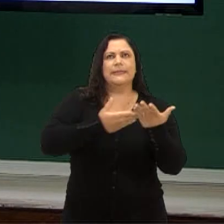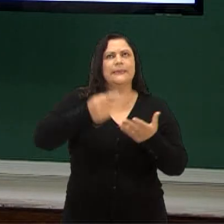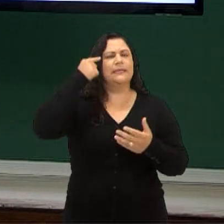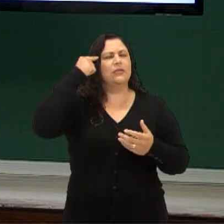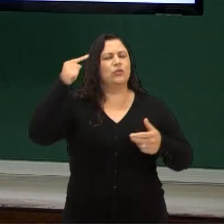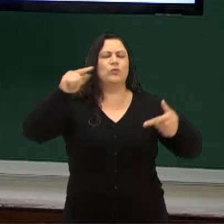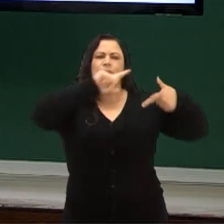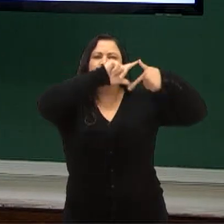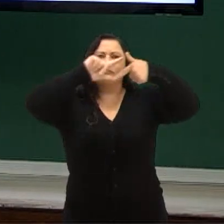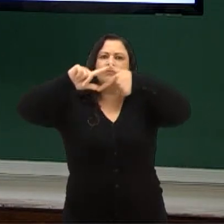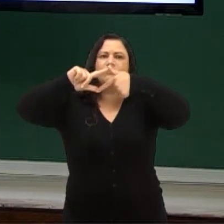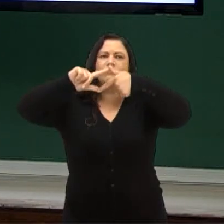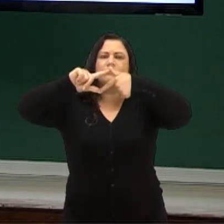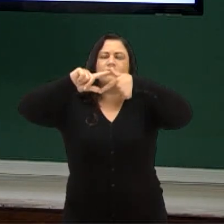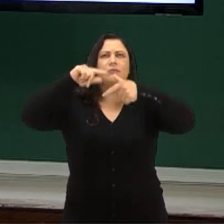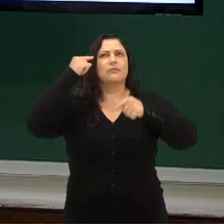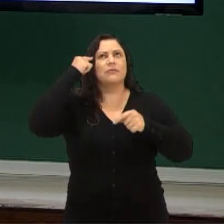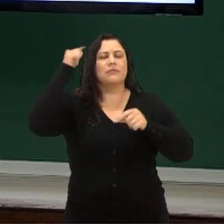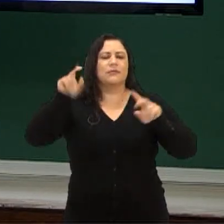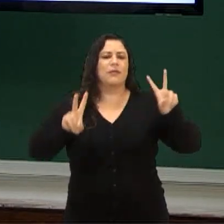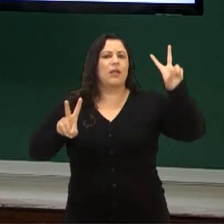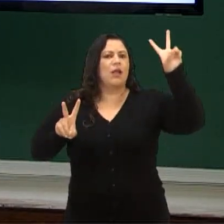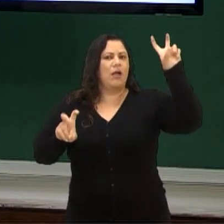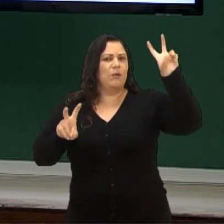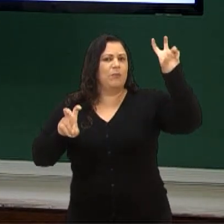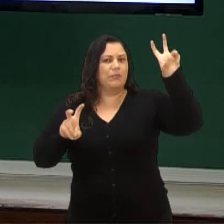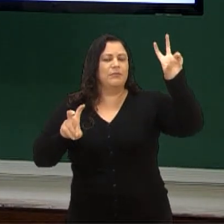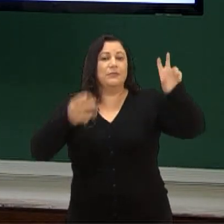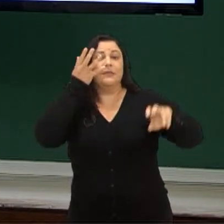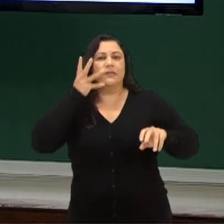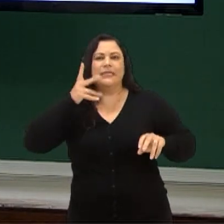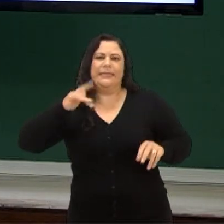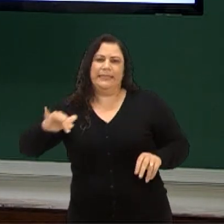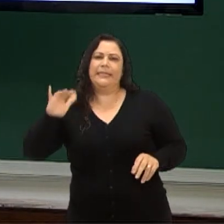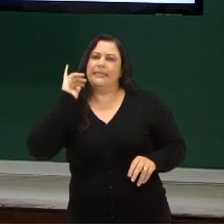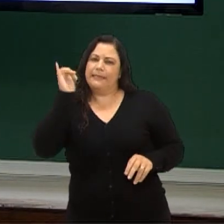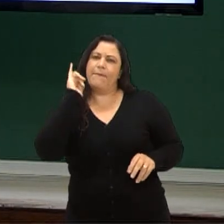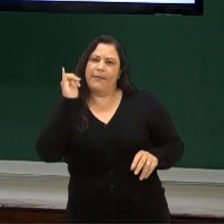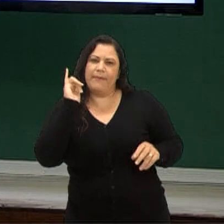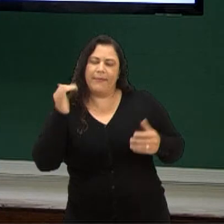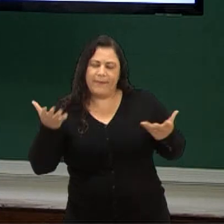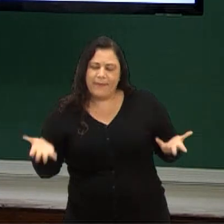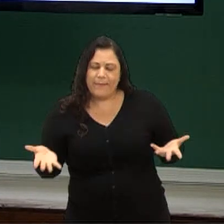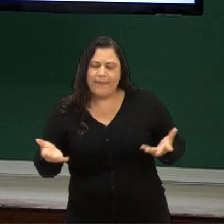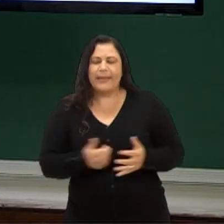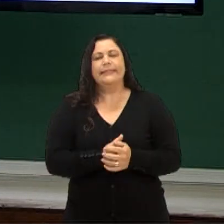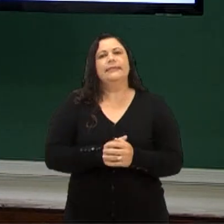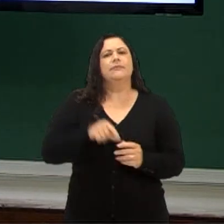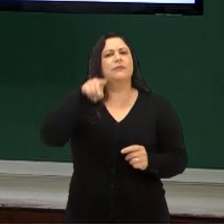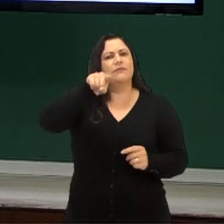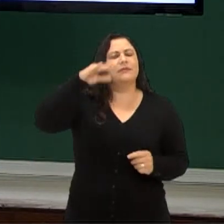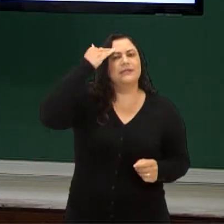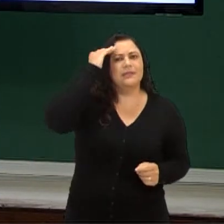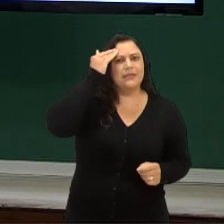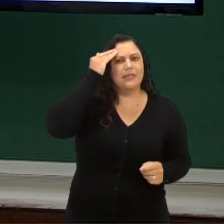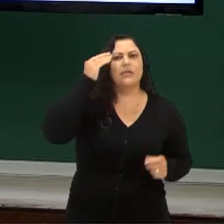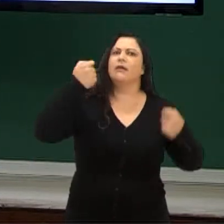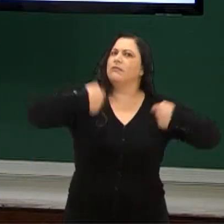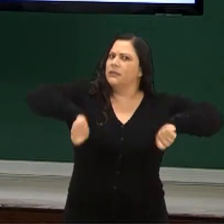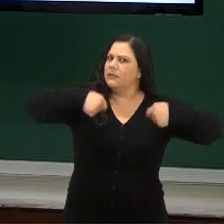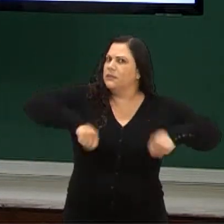reportagem a uma citação, a uma obra infantil. A tirinha também faz isso, a ideia é essa. Para você entender a tirinha, você tem que ter esse conhecimento de